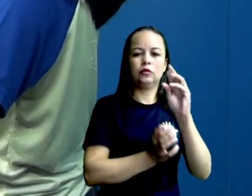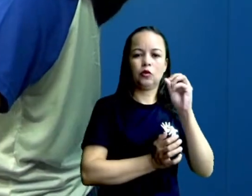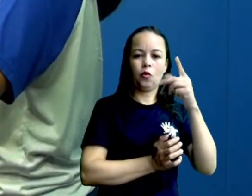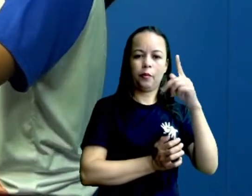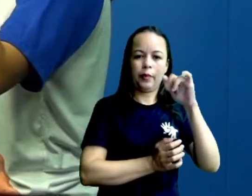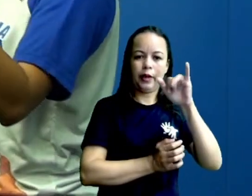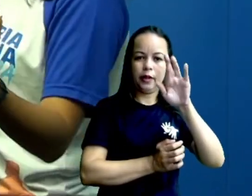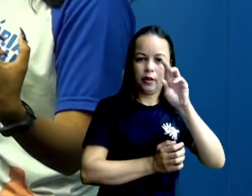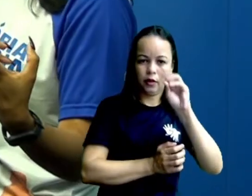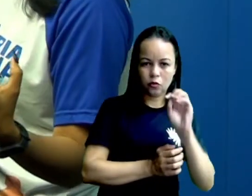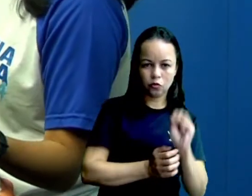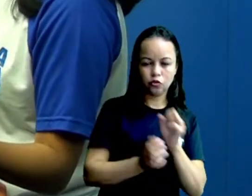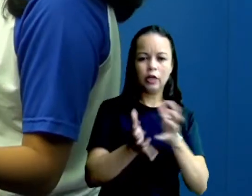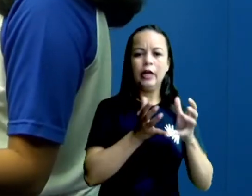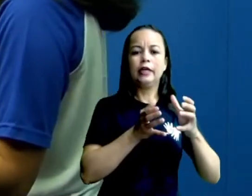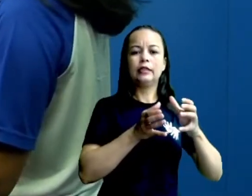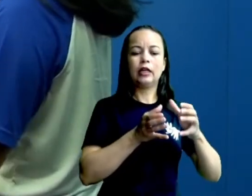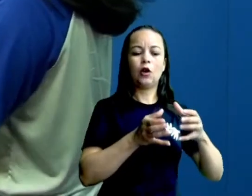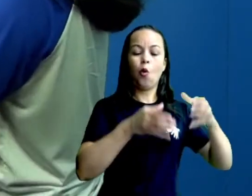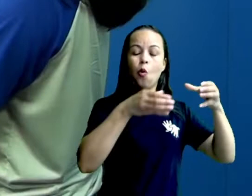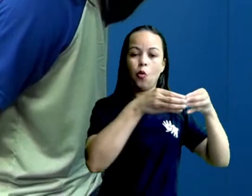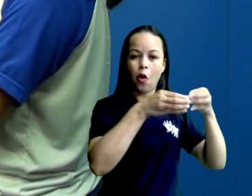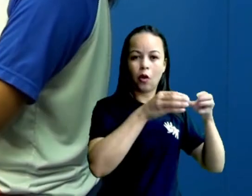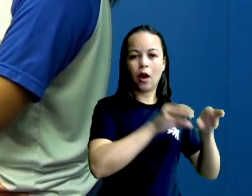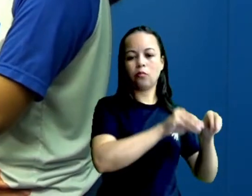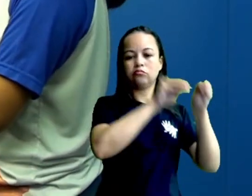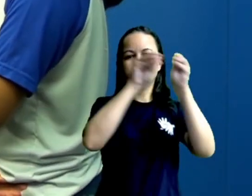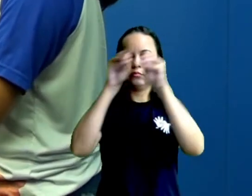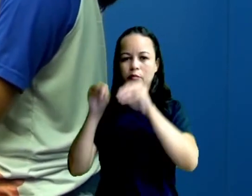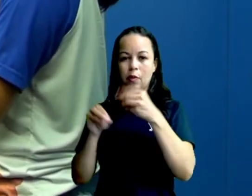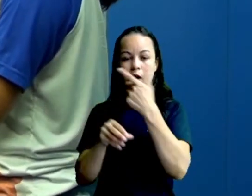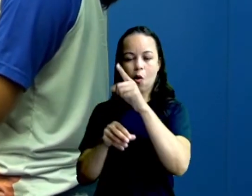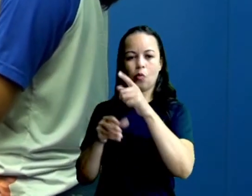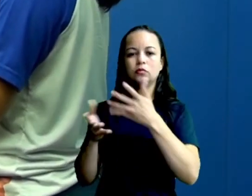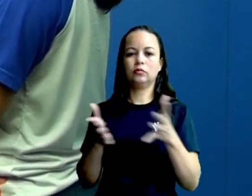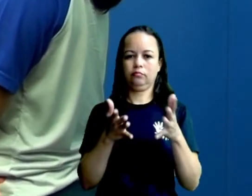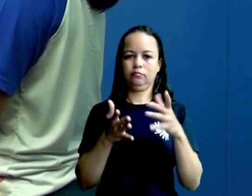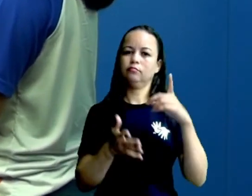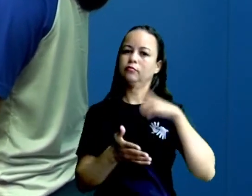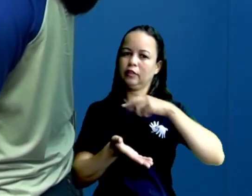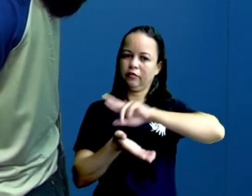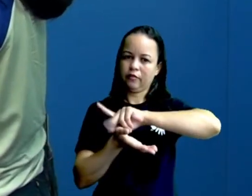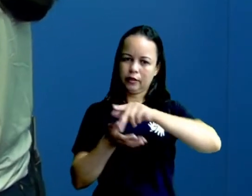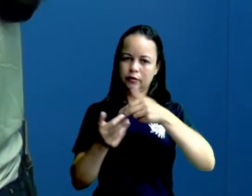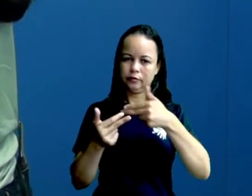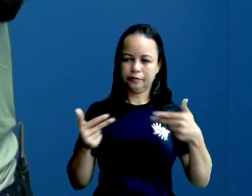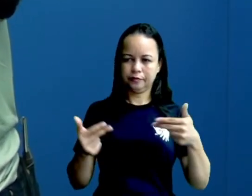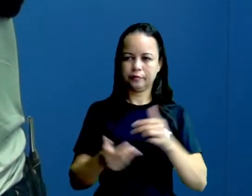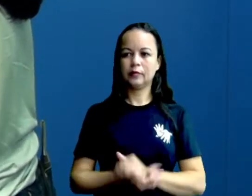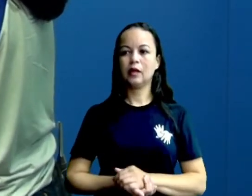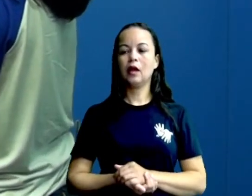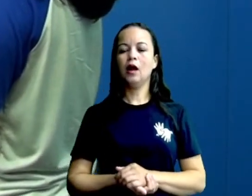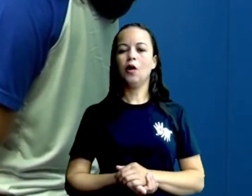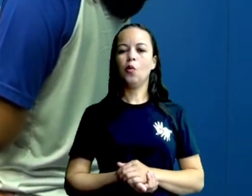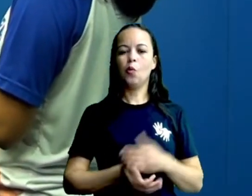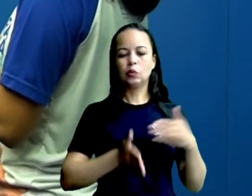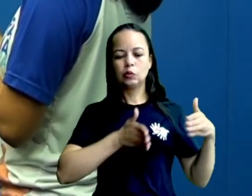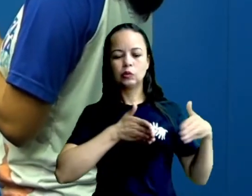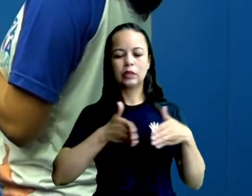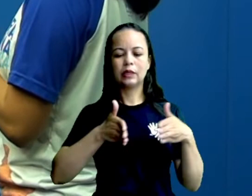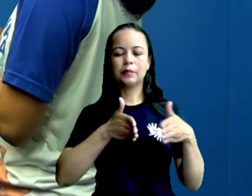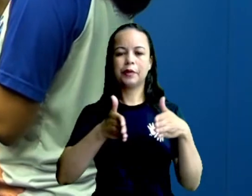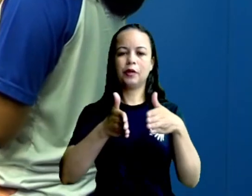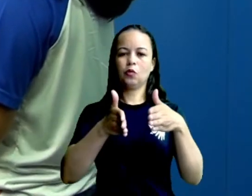de um local para outro, certo? E vamos ver que tem mais coisas. Peraí. Uma das rotas mais utilizadas